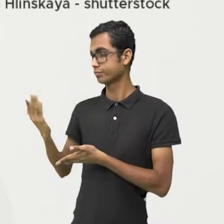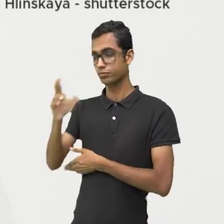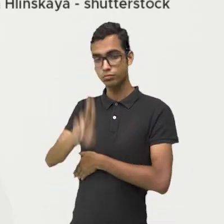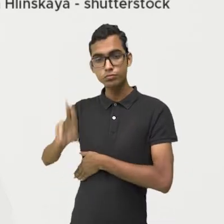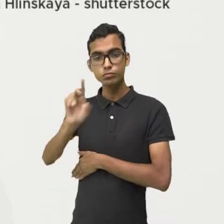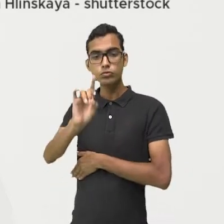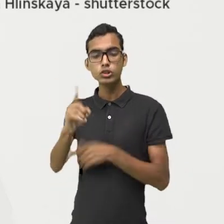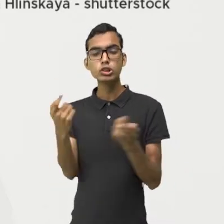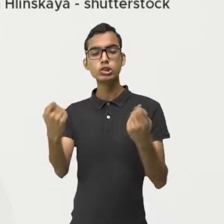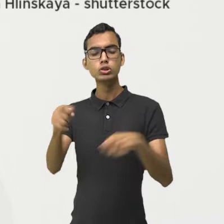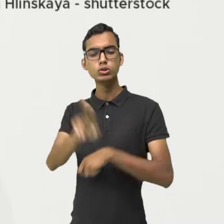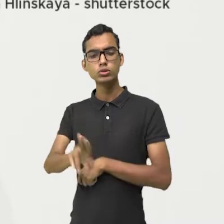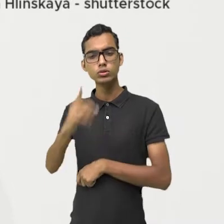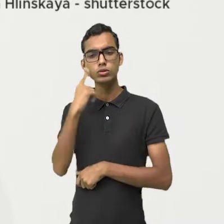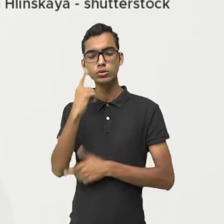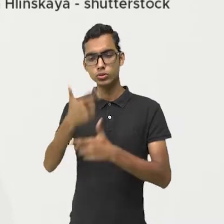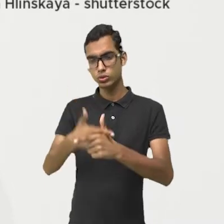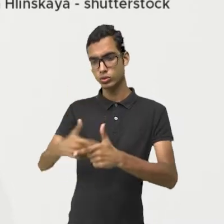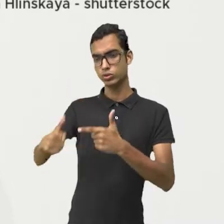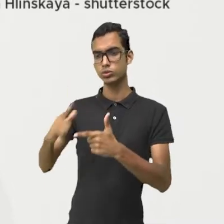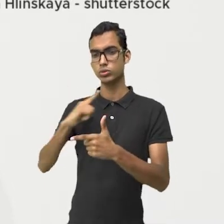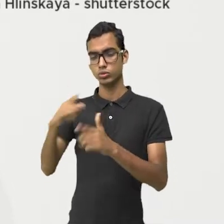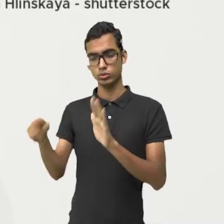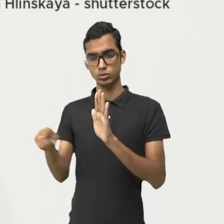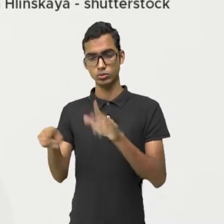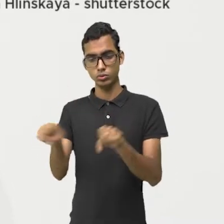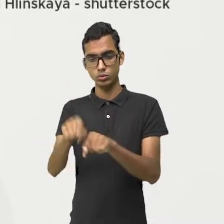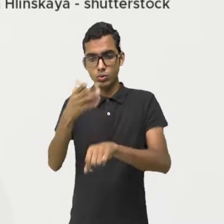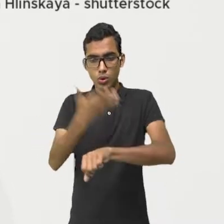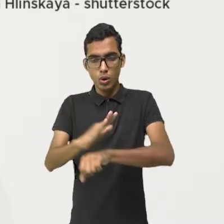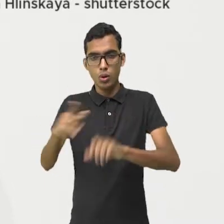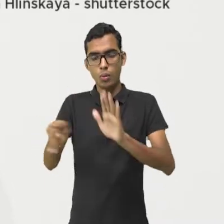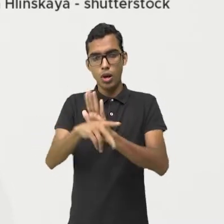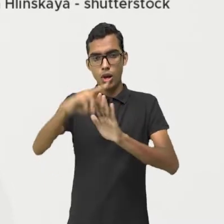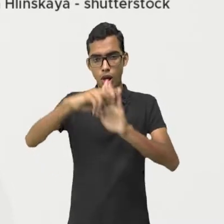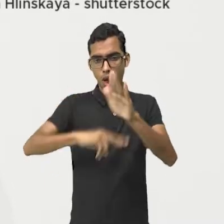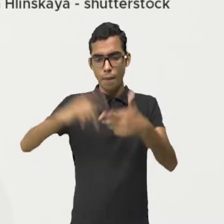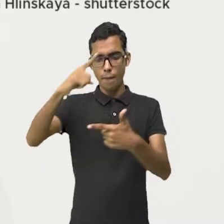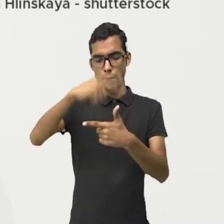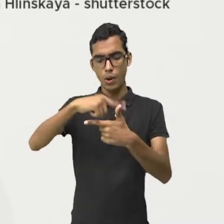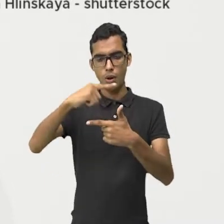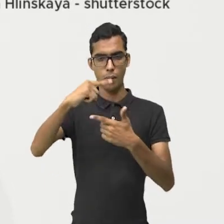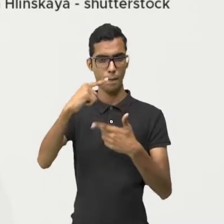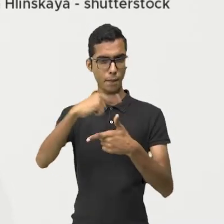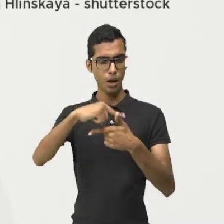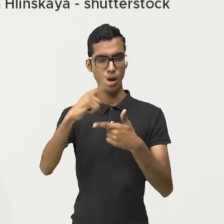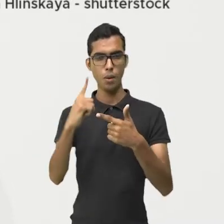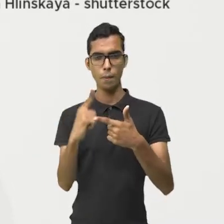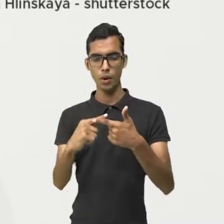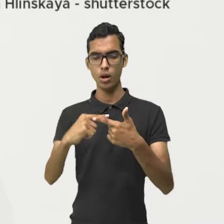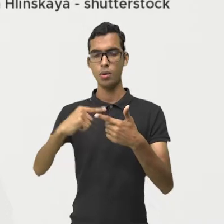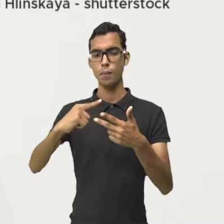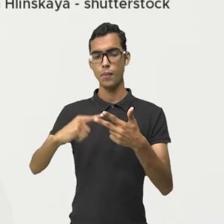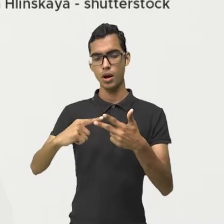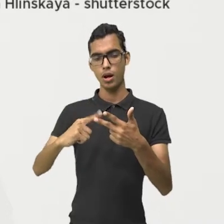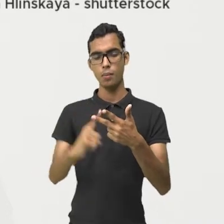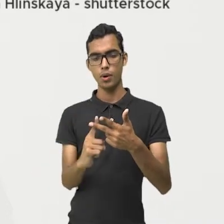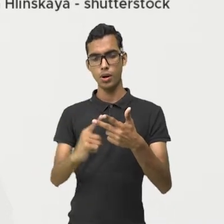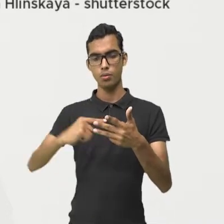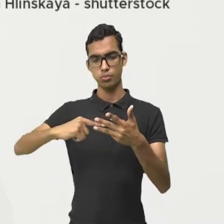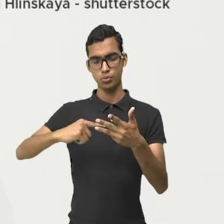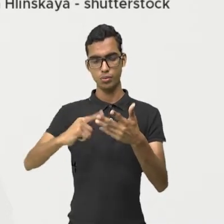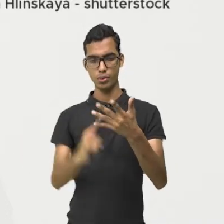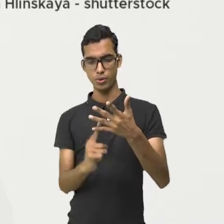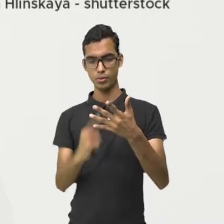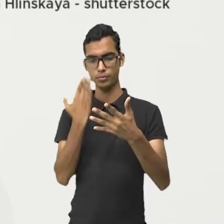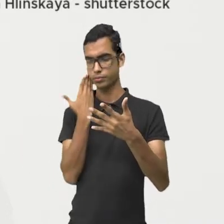você só precisa dividir e aplicar a regra de sinais. Beleza? Então,